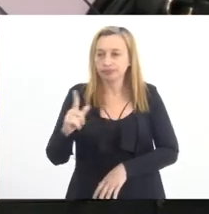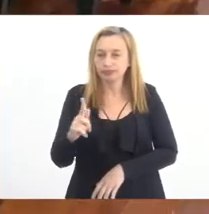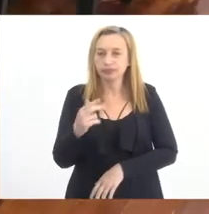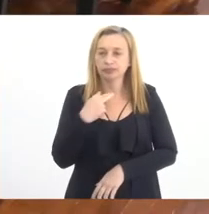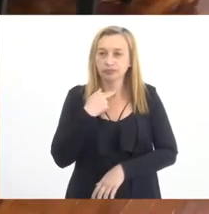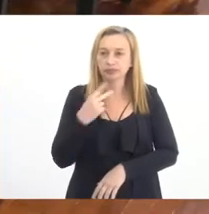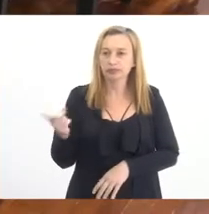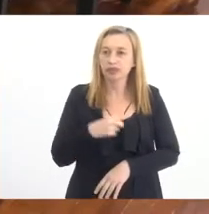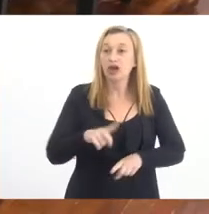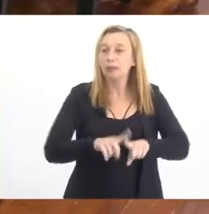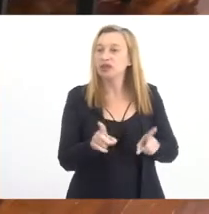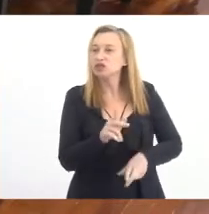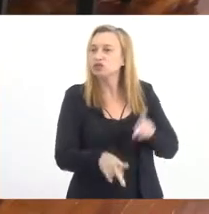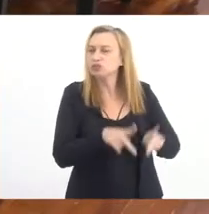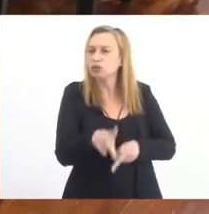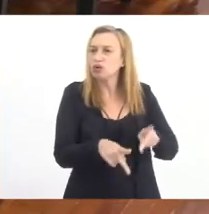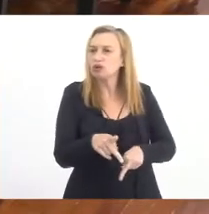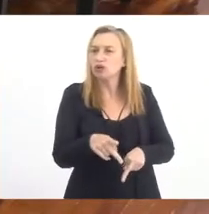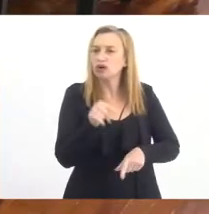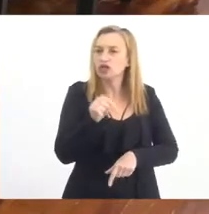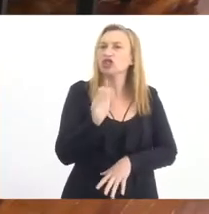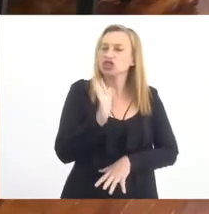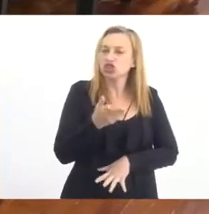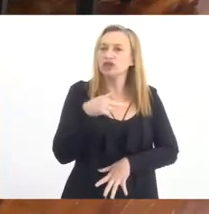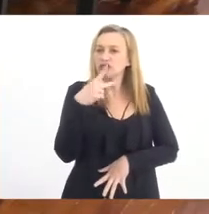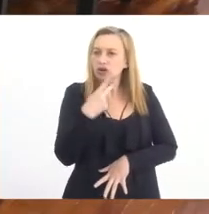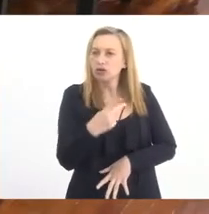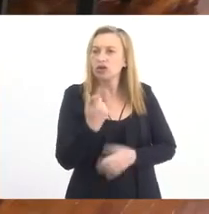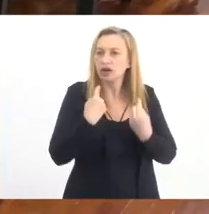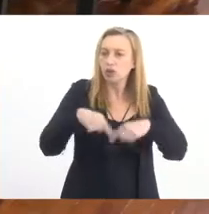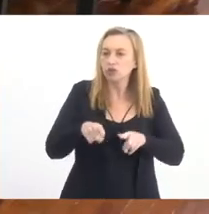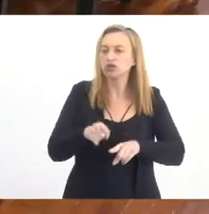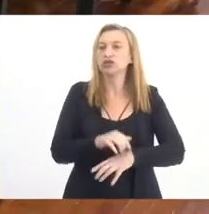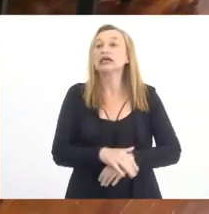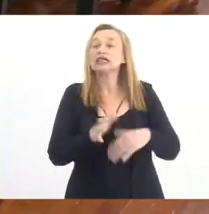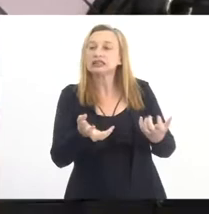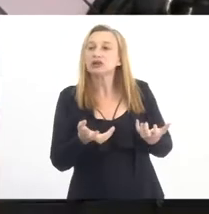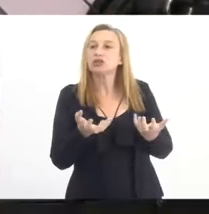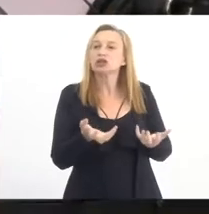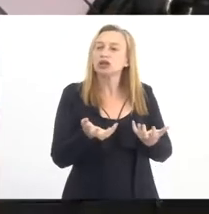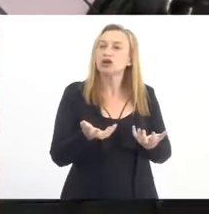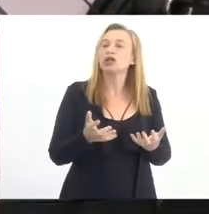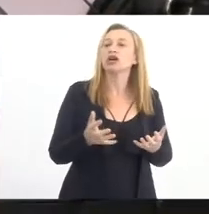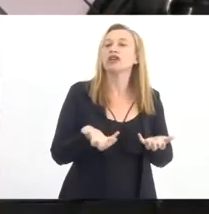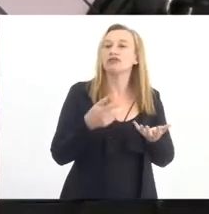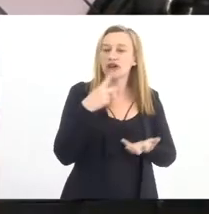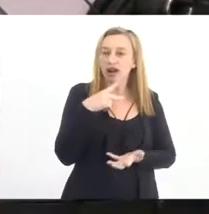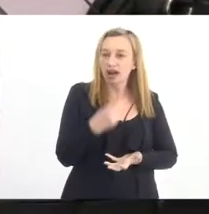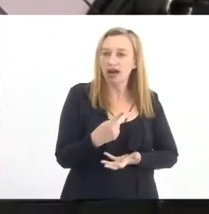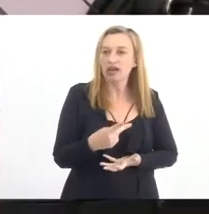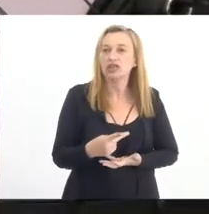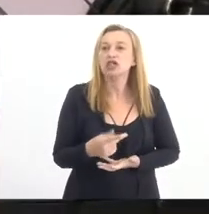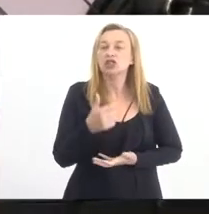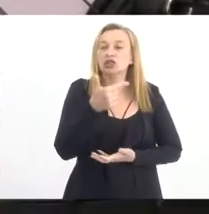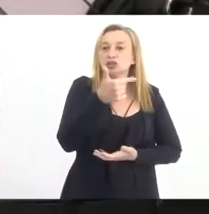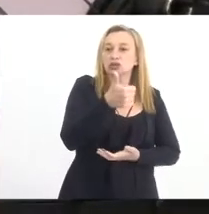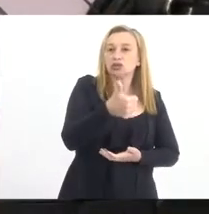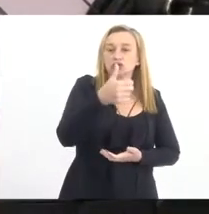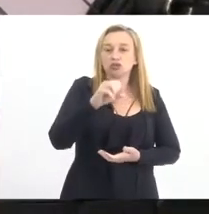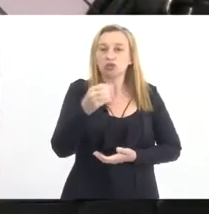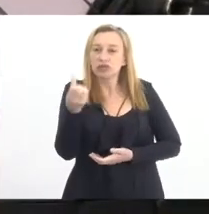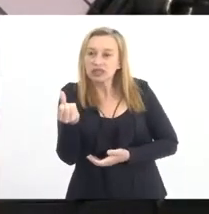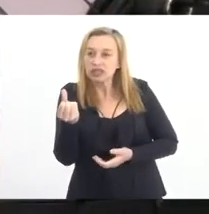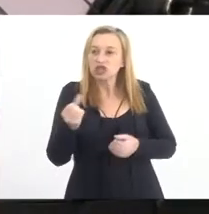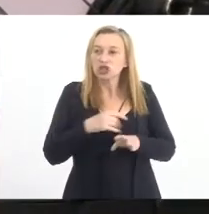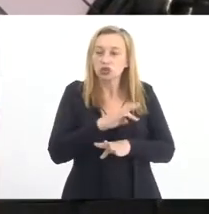Cruz também já se posicionou, que é radicalmente contra. Então eu queria deixar claro e dizer que foi em 2006 que essa situação